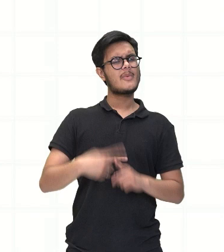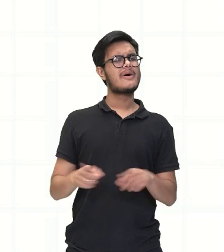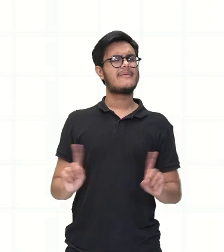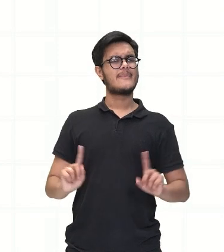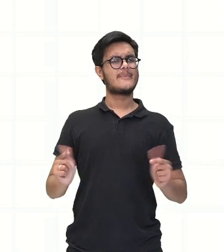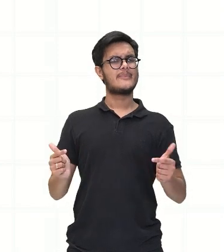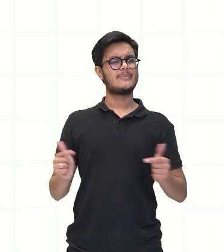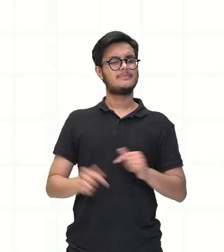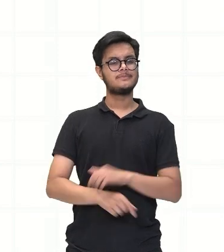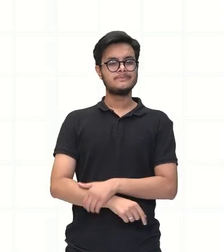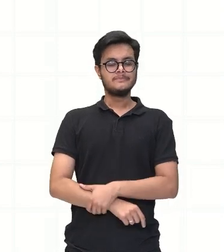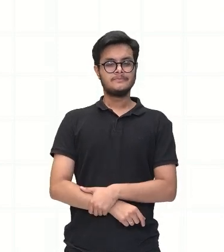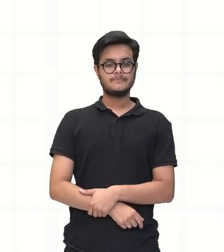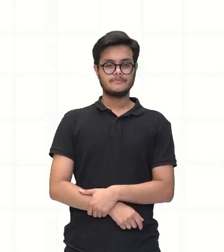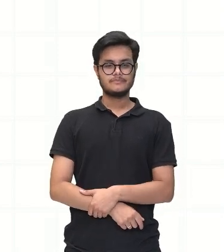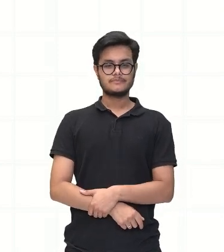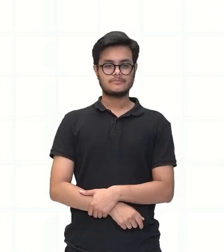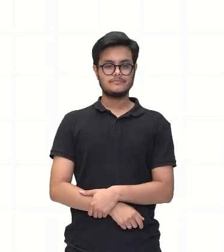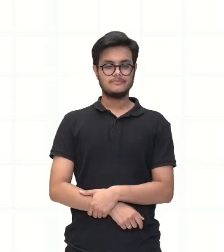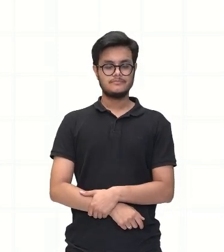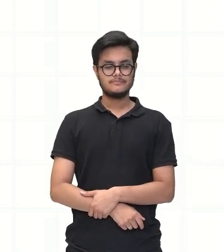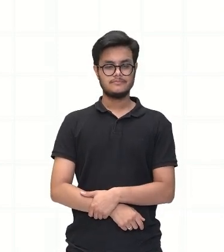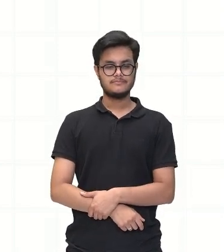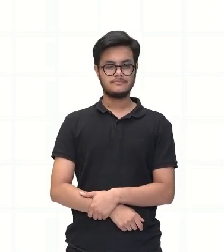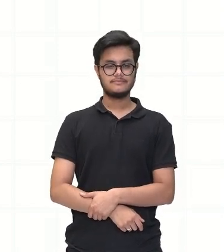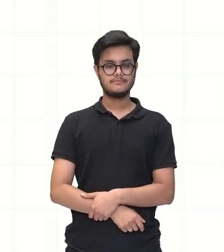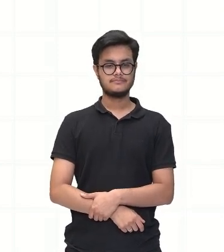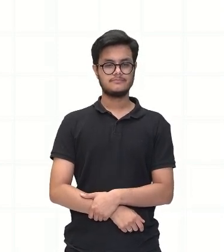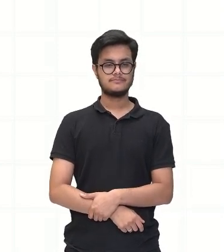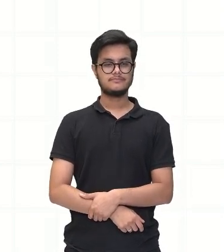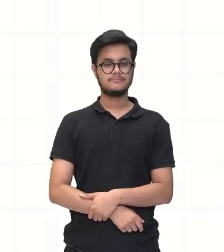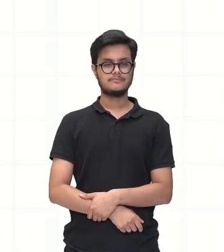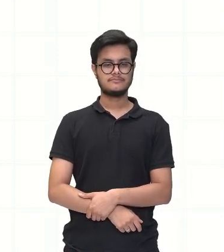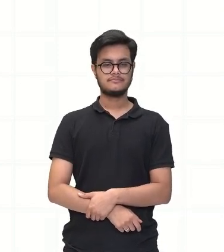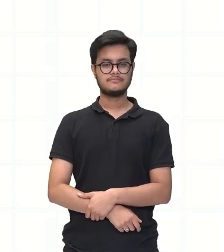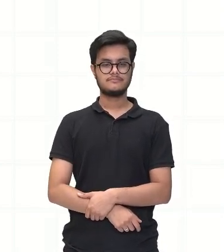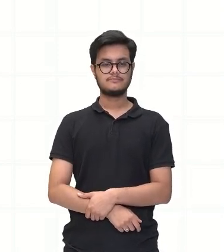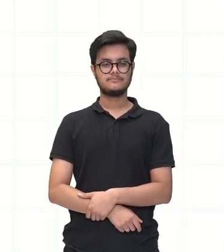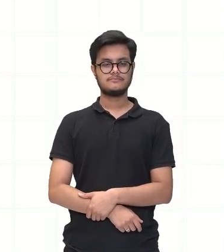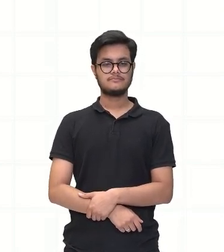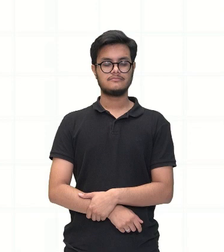não utiliza, tá bom? Muito bem, vamos lá. Então temos aqui a palavra